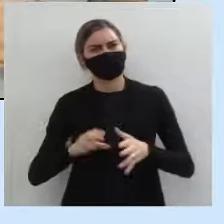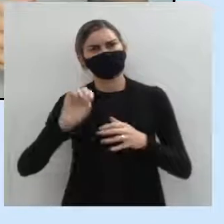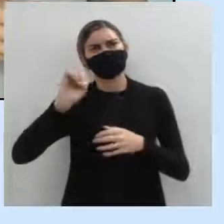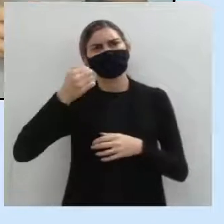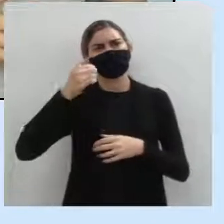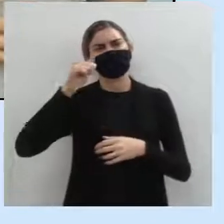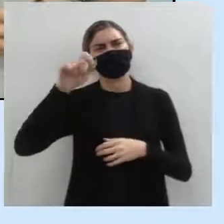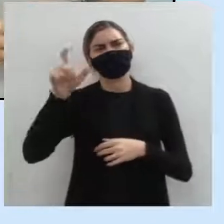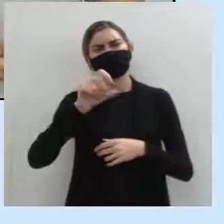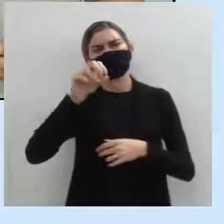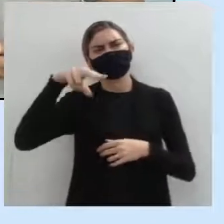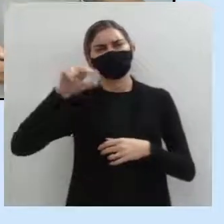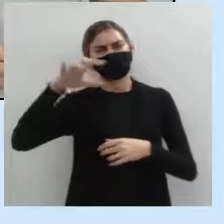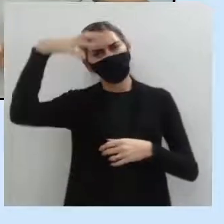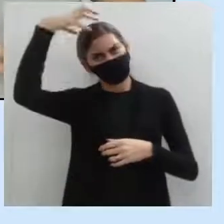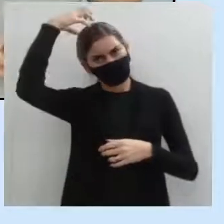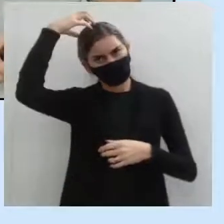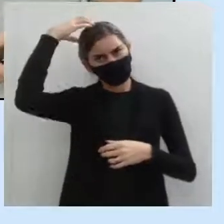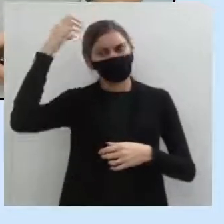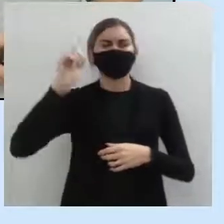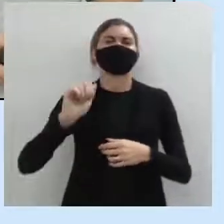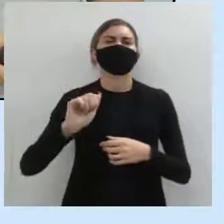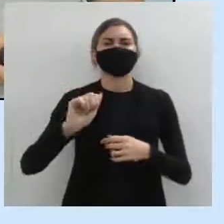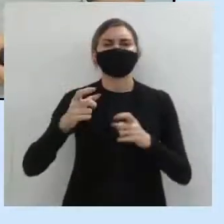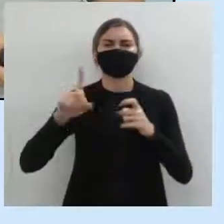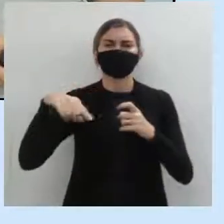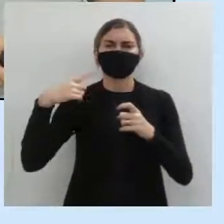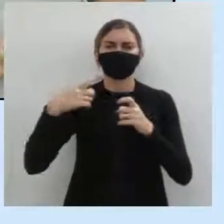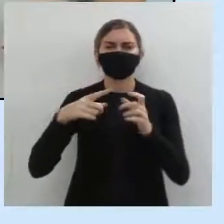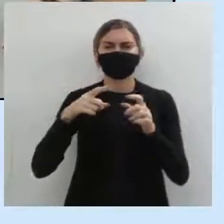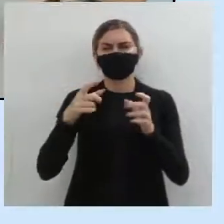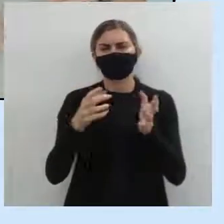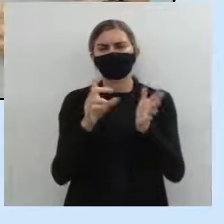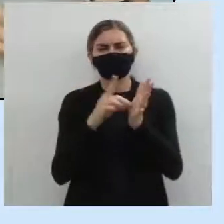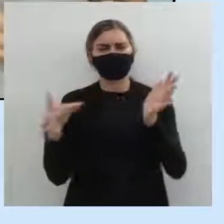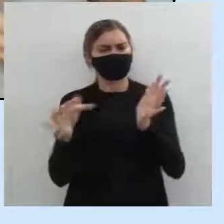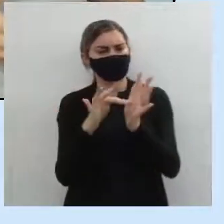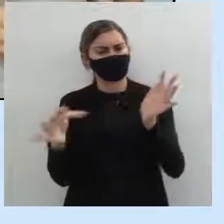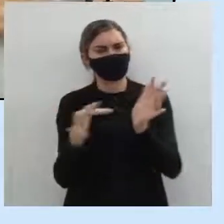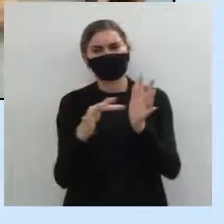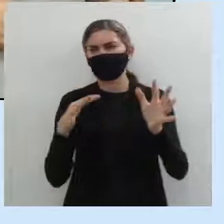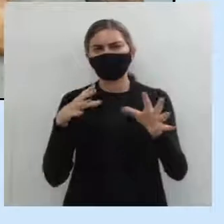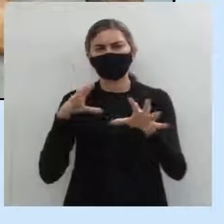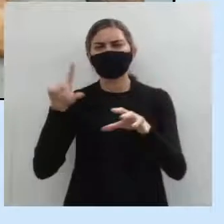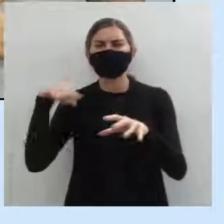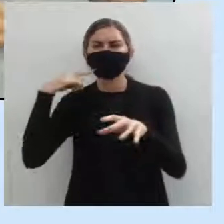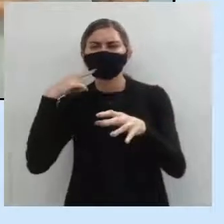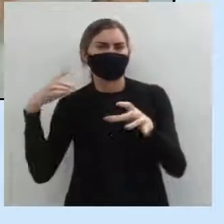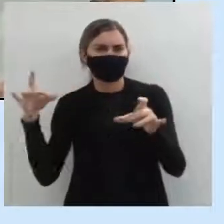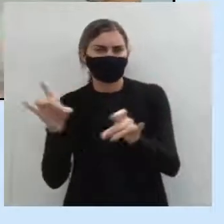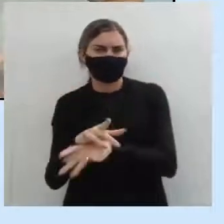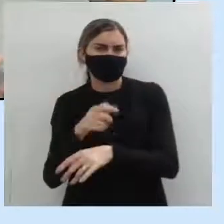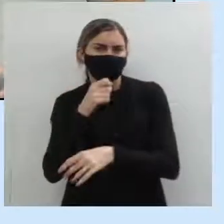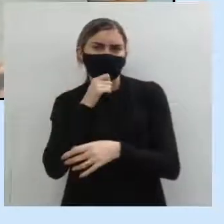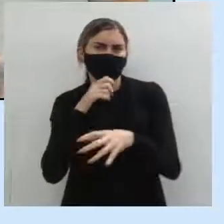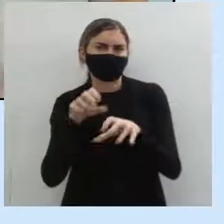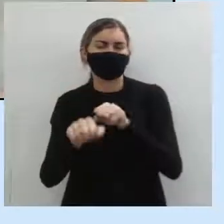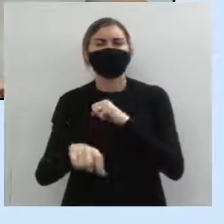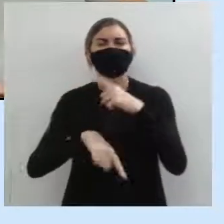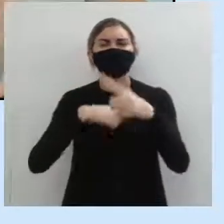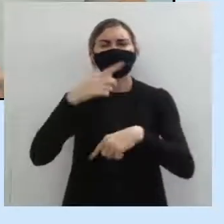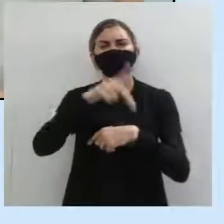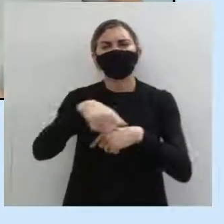Saxônia, se torna monge agostiniano e doutor em teologia, não conclui a faculdade de Direito e se torna